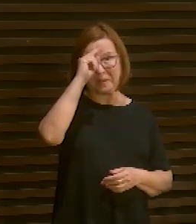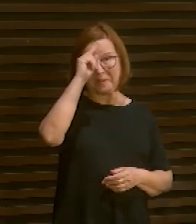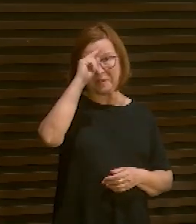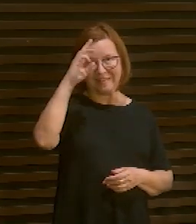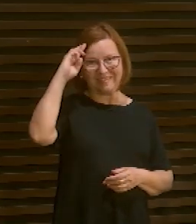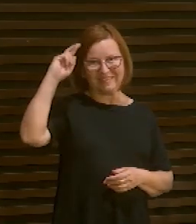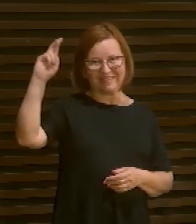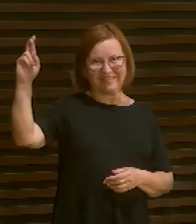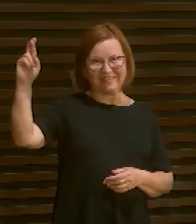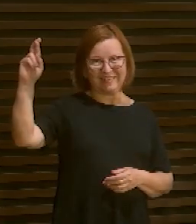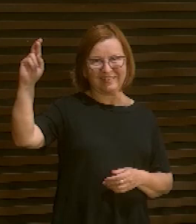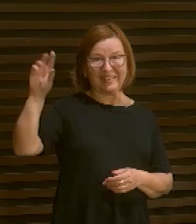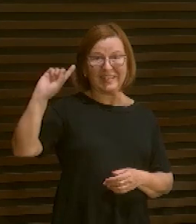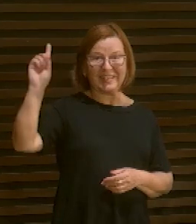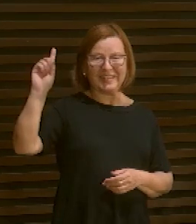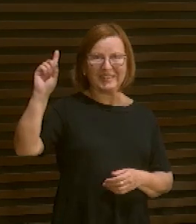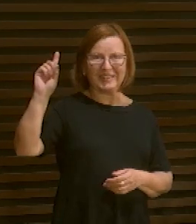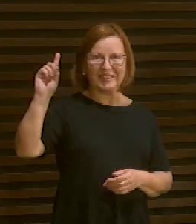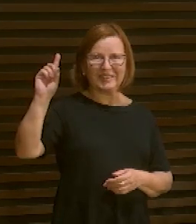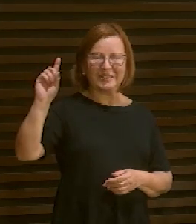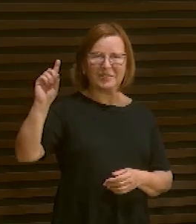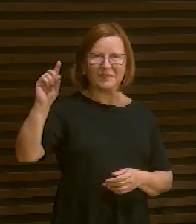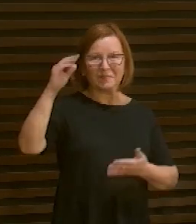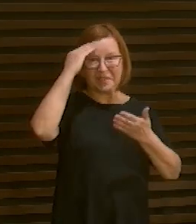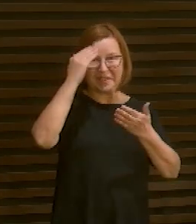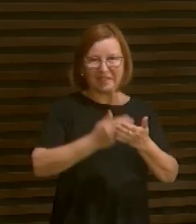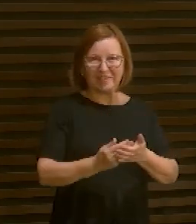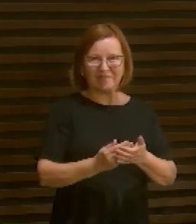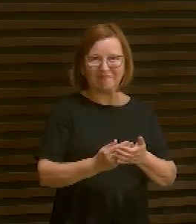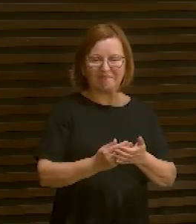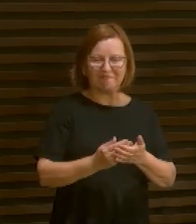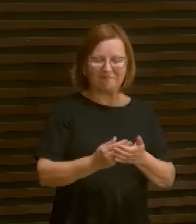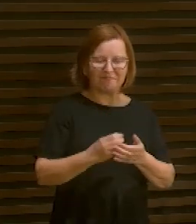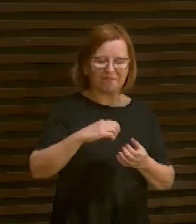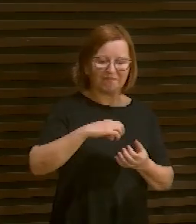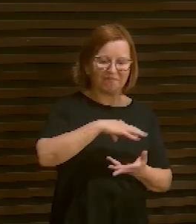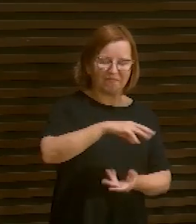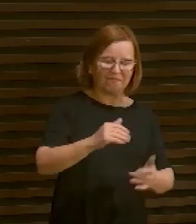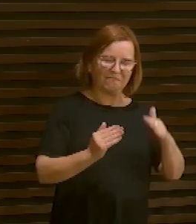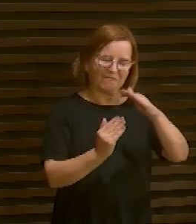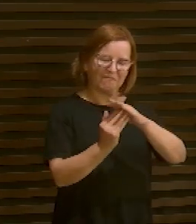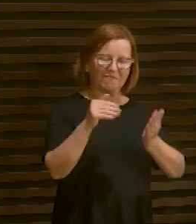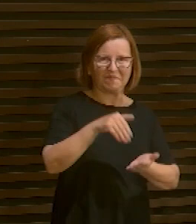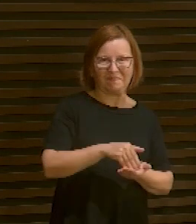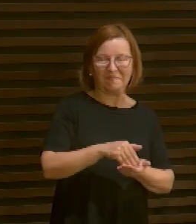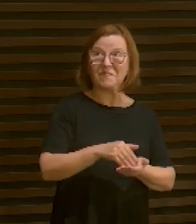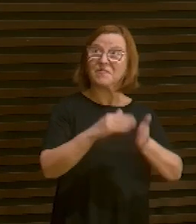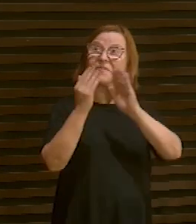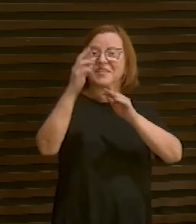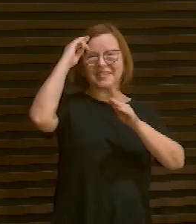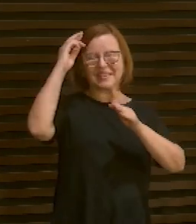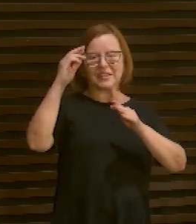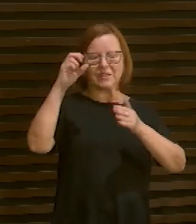Lembrar-se-ão do Senhor, e a Ele se converterão os confins da terra. Perante Ele se prostrarão todas